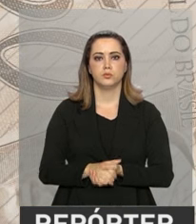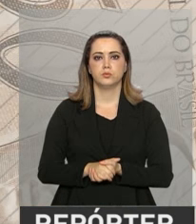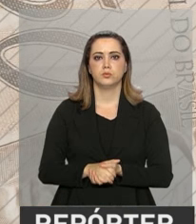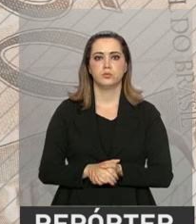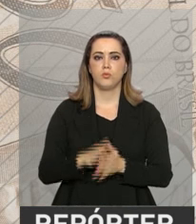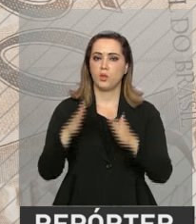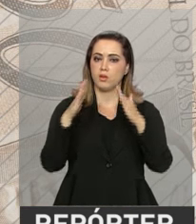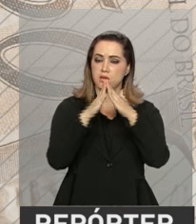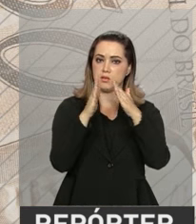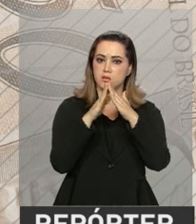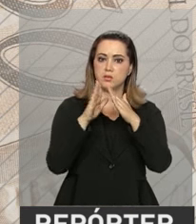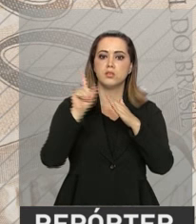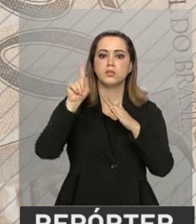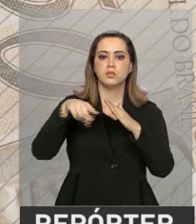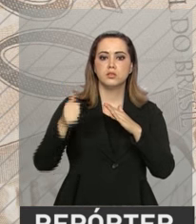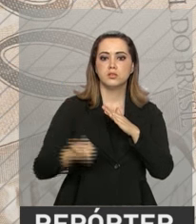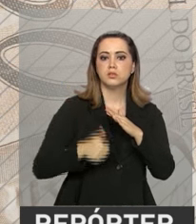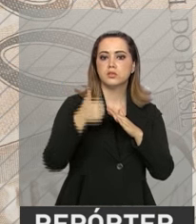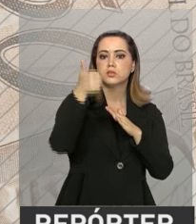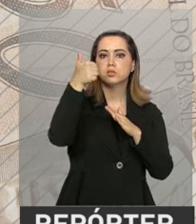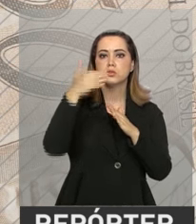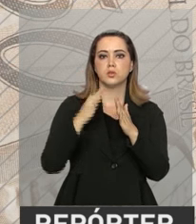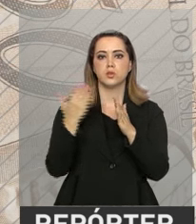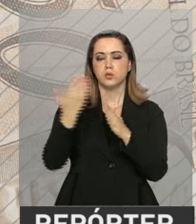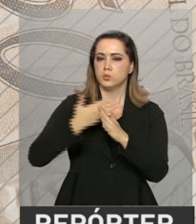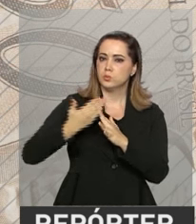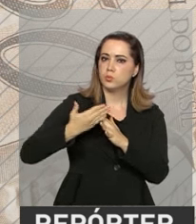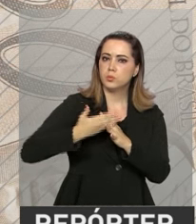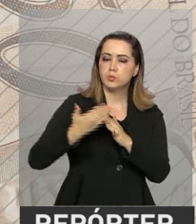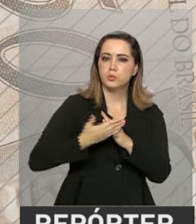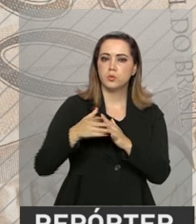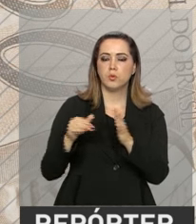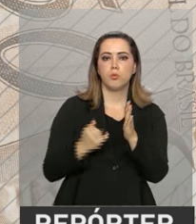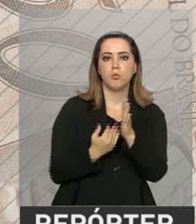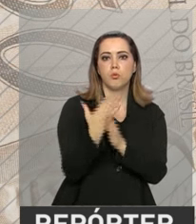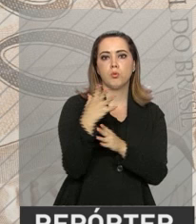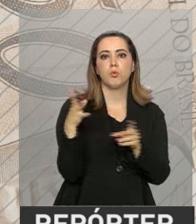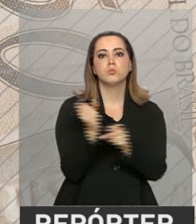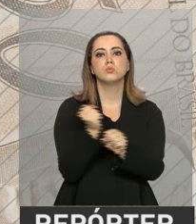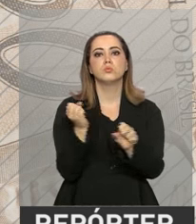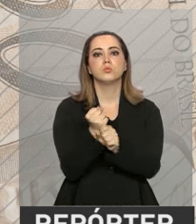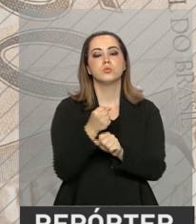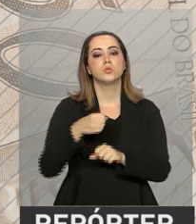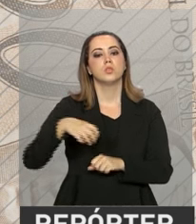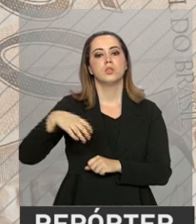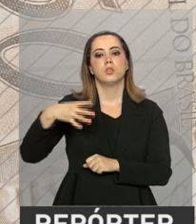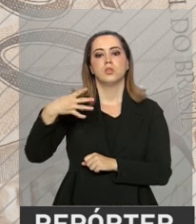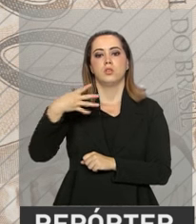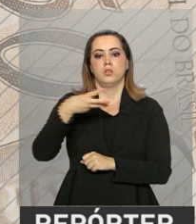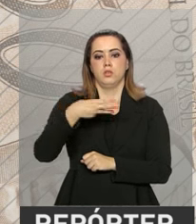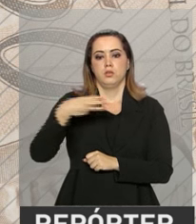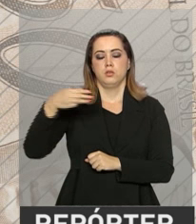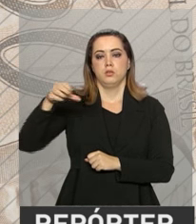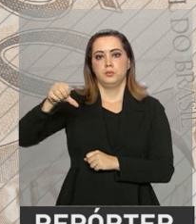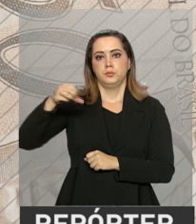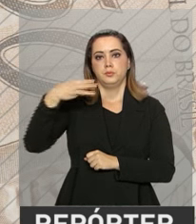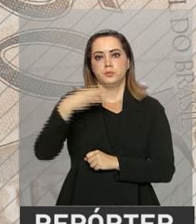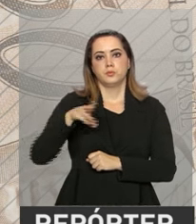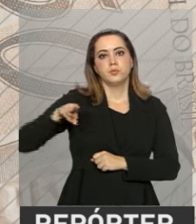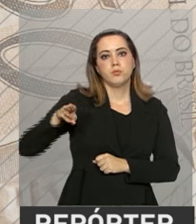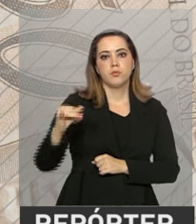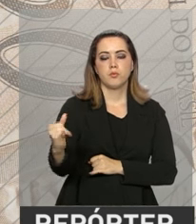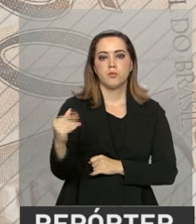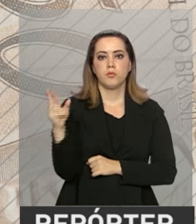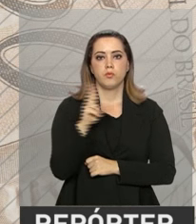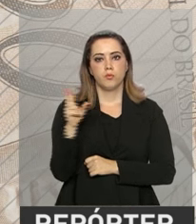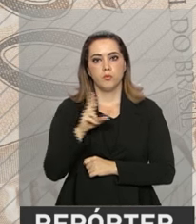A habitação continua a ser o principal segmento de crédito da Caix com saldo de R93 bilhões 700 milhões deais, o que